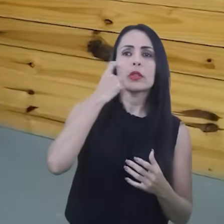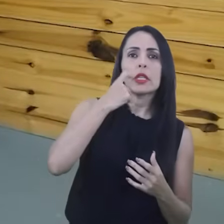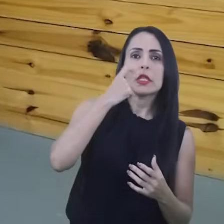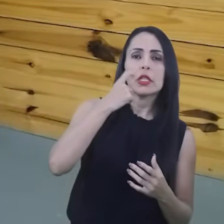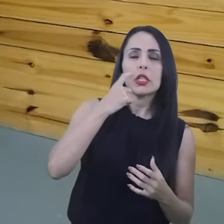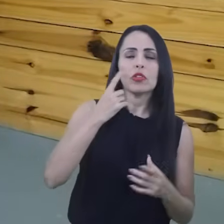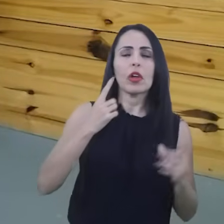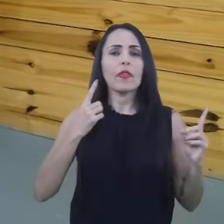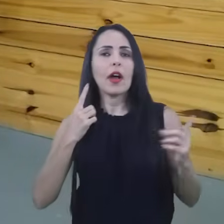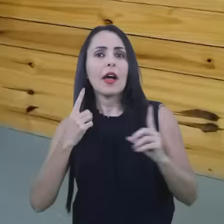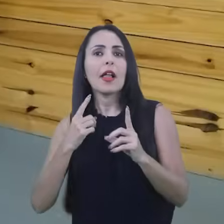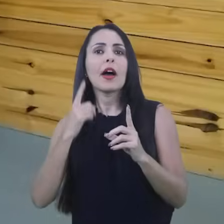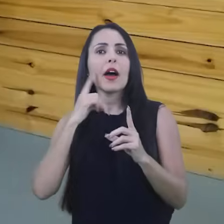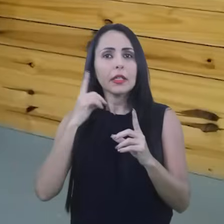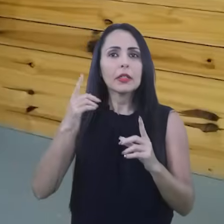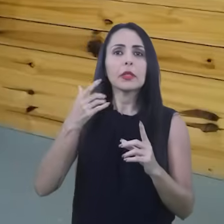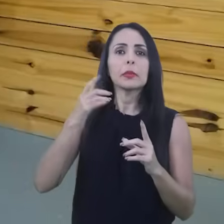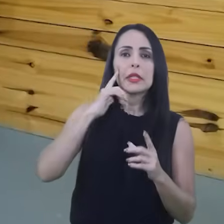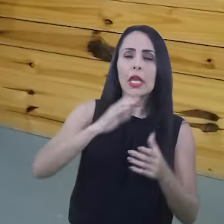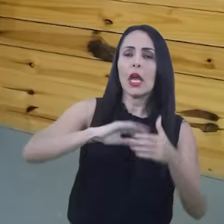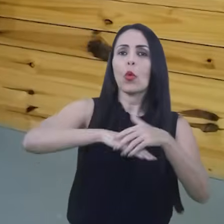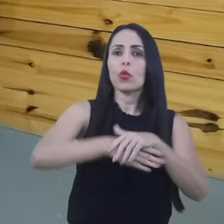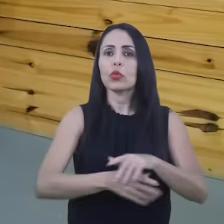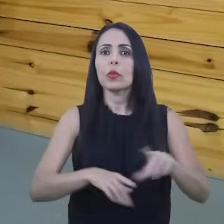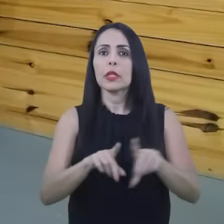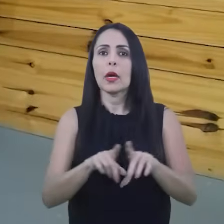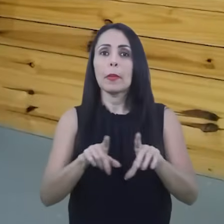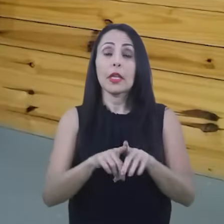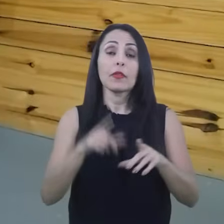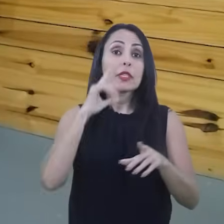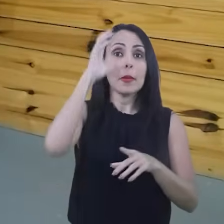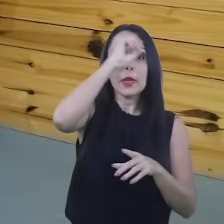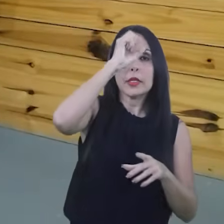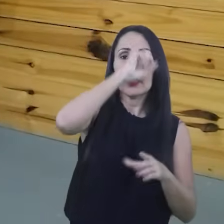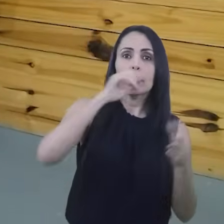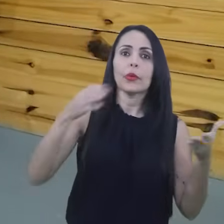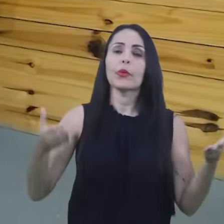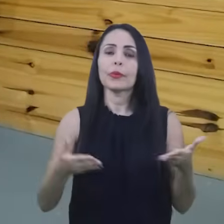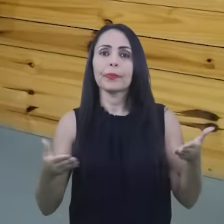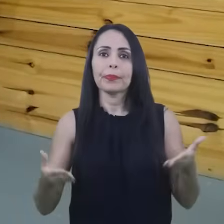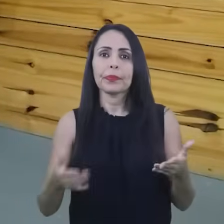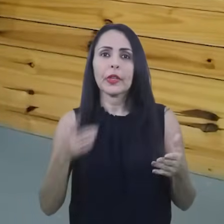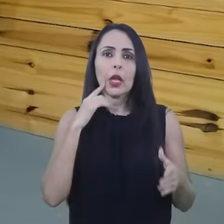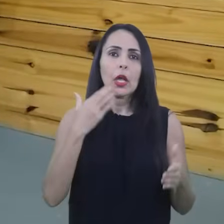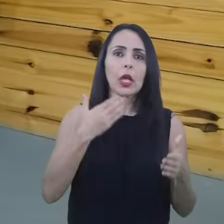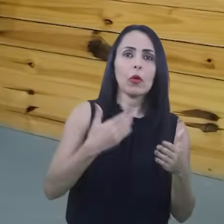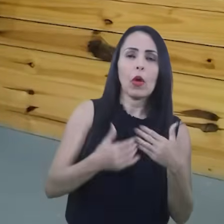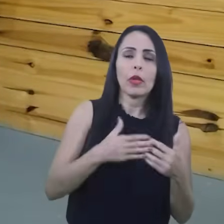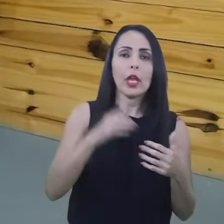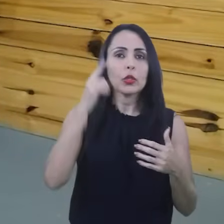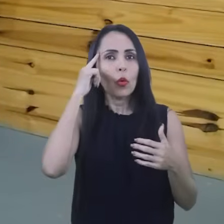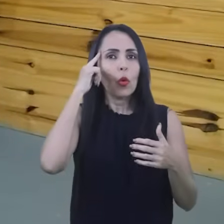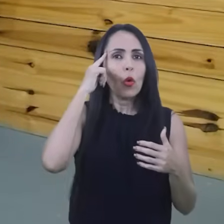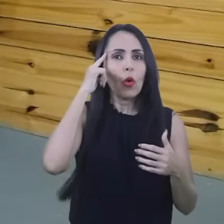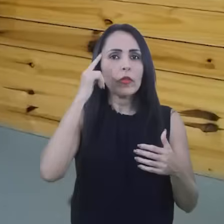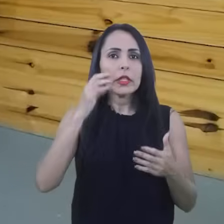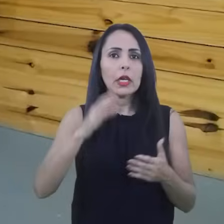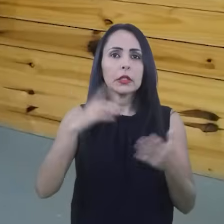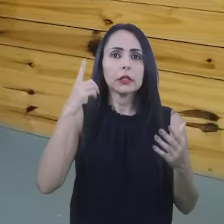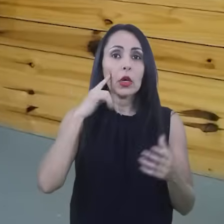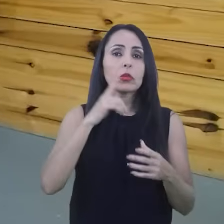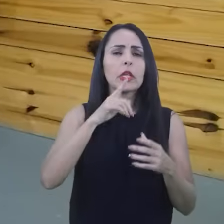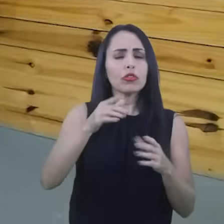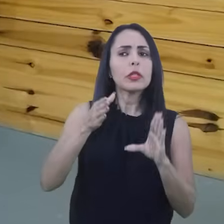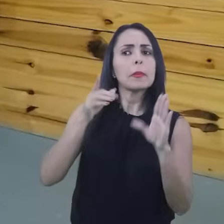né? Tente manter esses hábitos que vocês aprenderam aqui hoje, né? E qualquer dúvida, suspeita, né, não deixe de